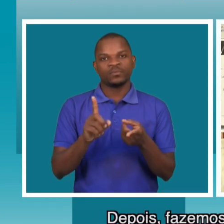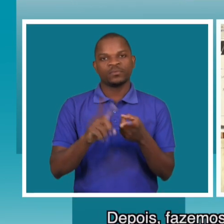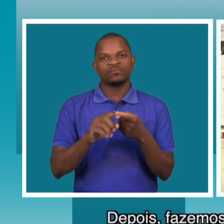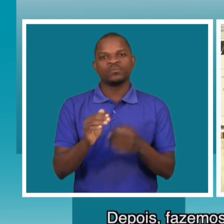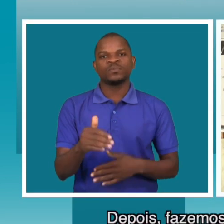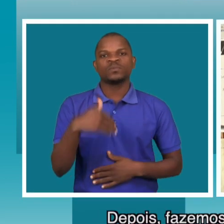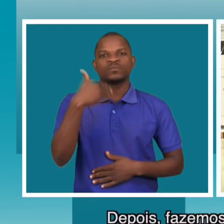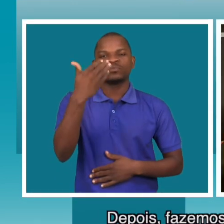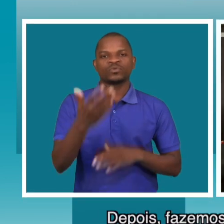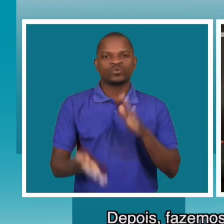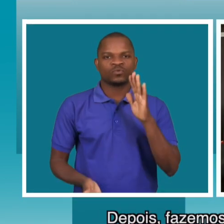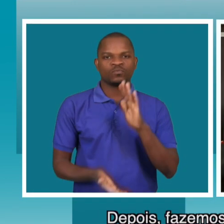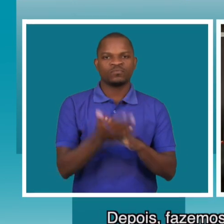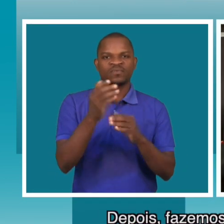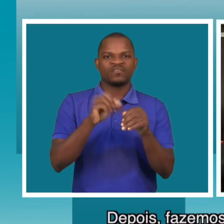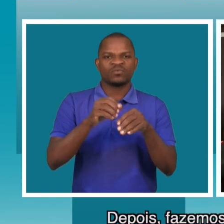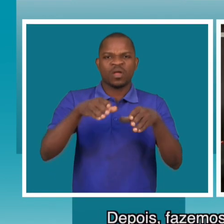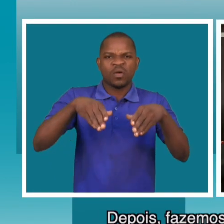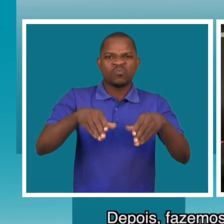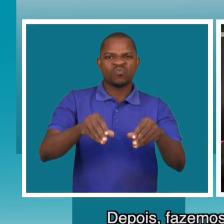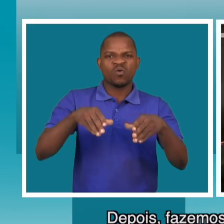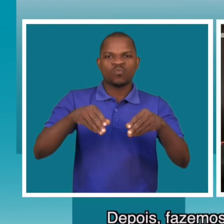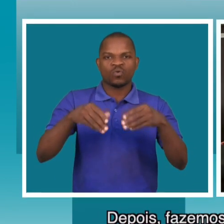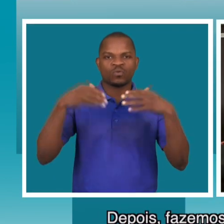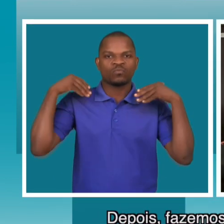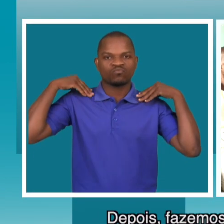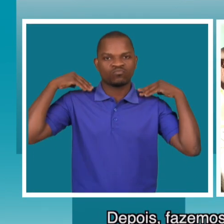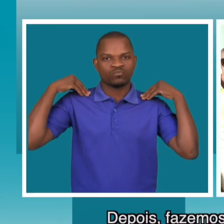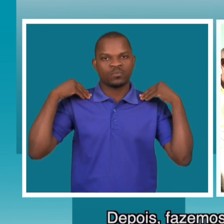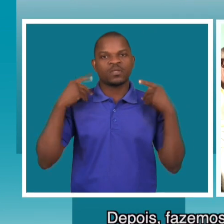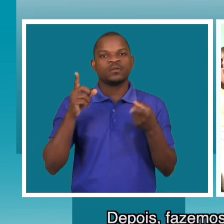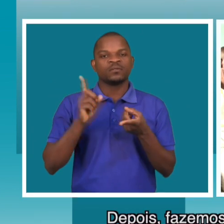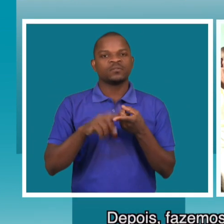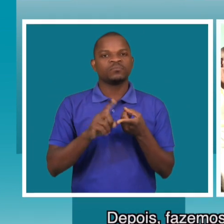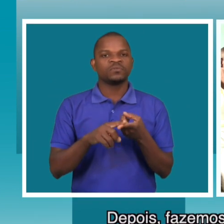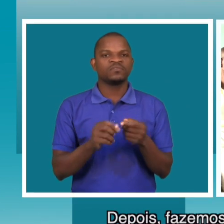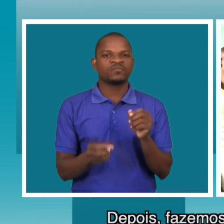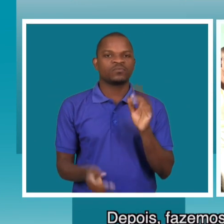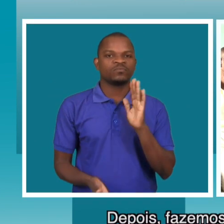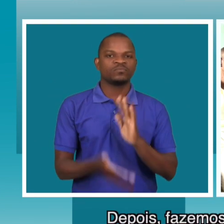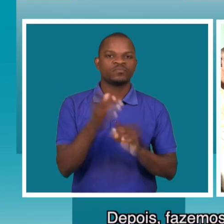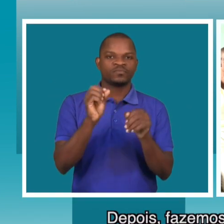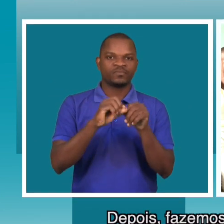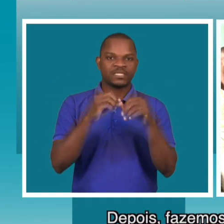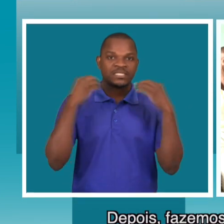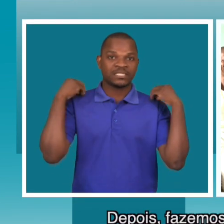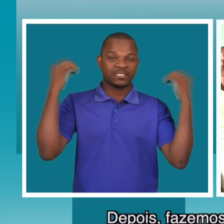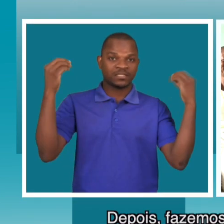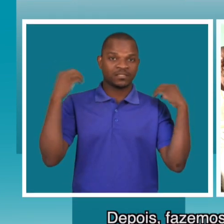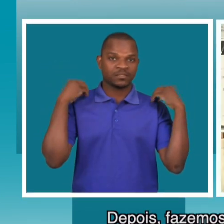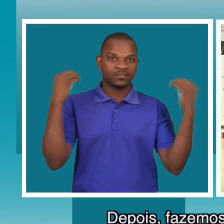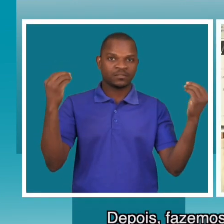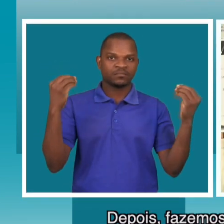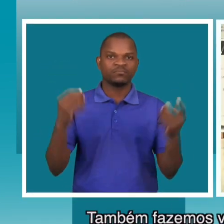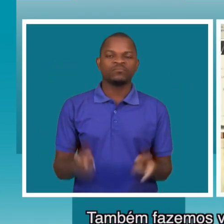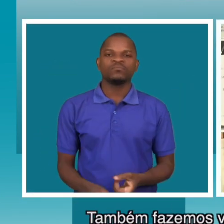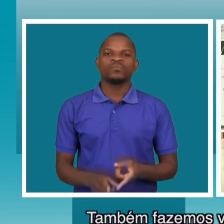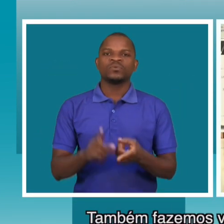Depois, fizemos massagem do corpo e fizemos exercício físico.